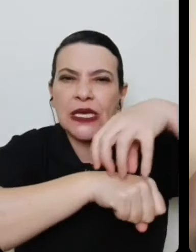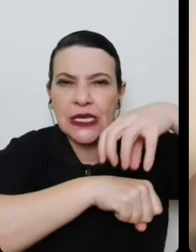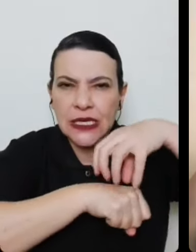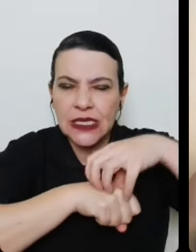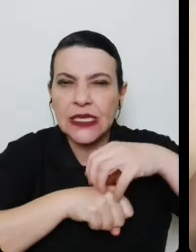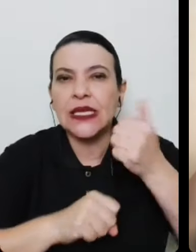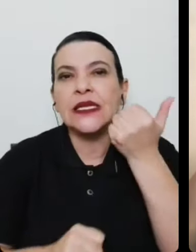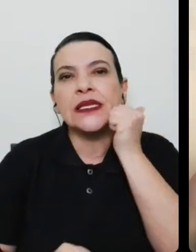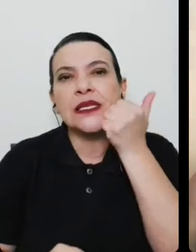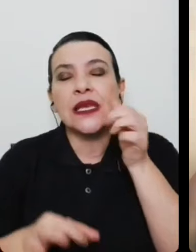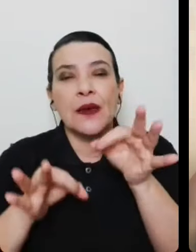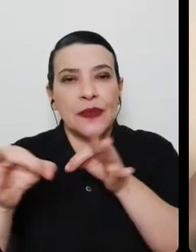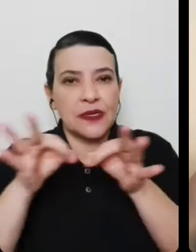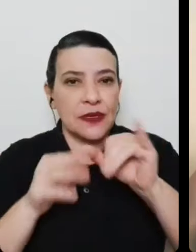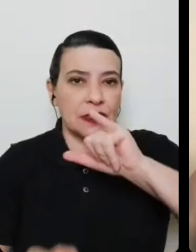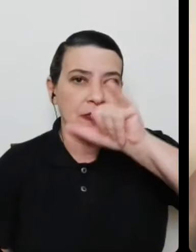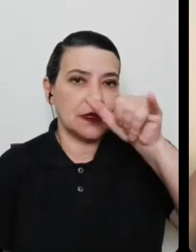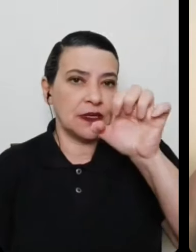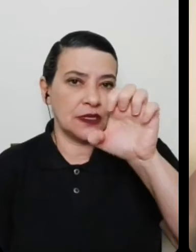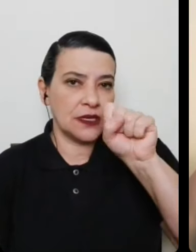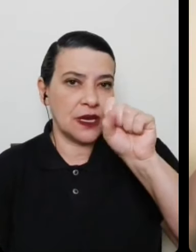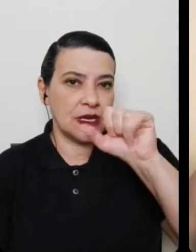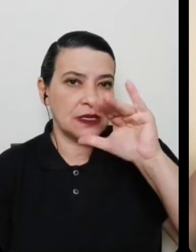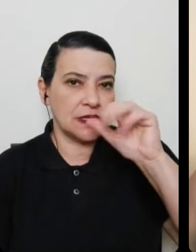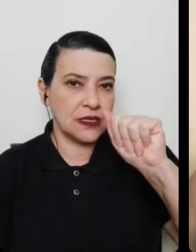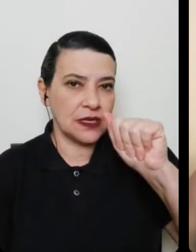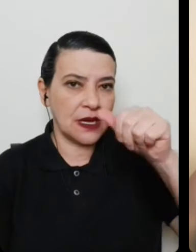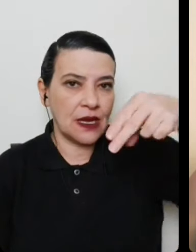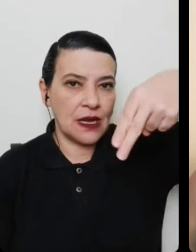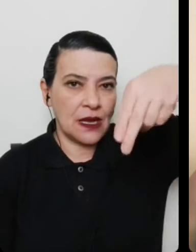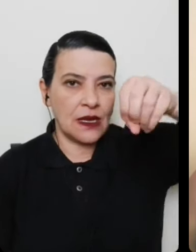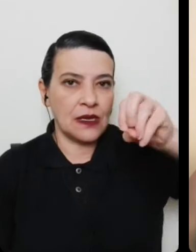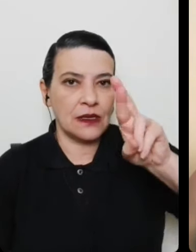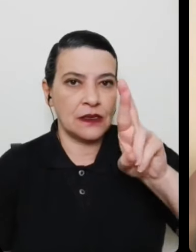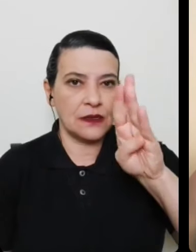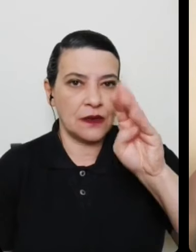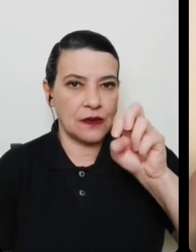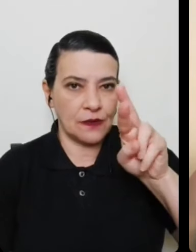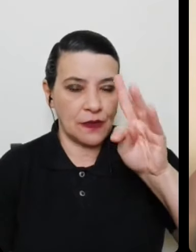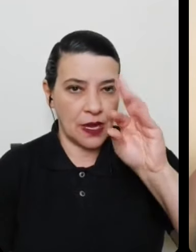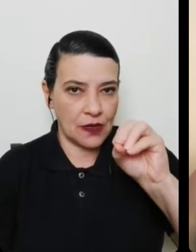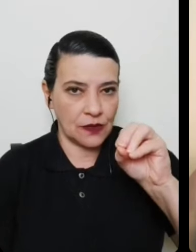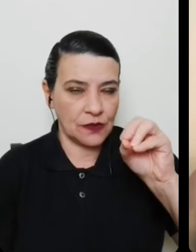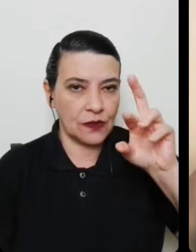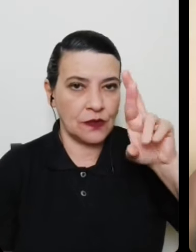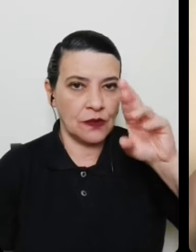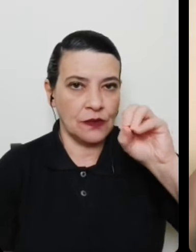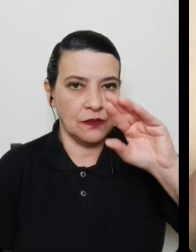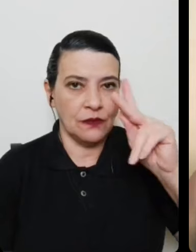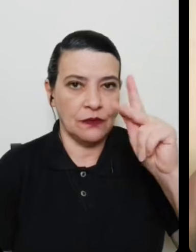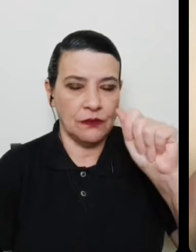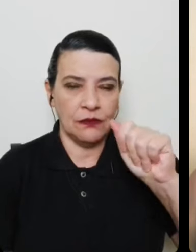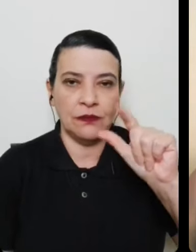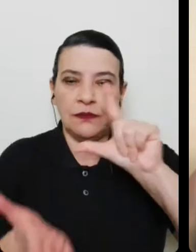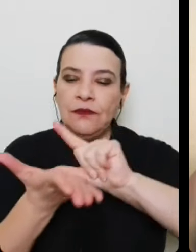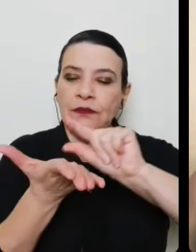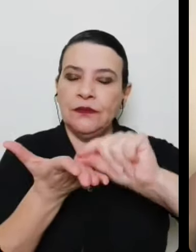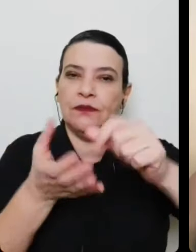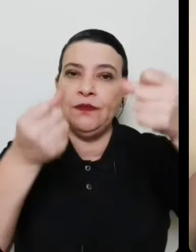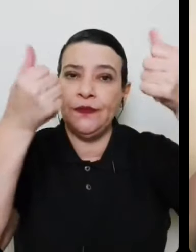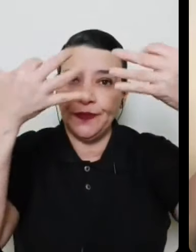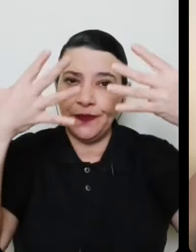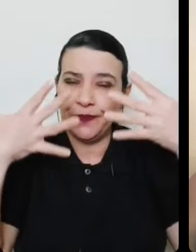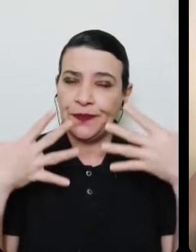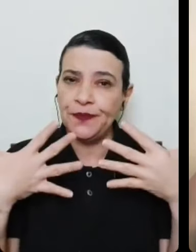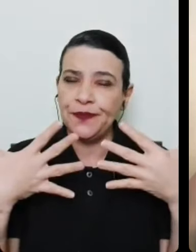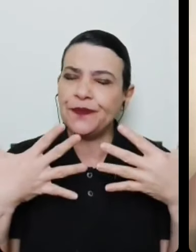pela Jéssica Norberto Rocha. Esse artigo, ele fala dessa ação, que nada mais foi do